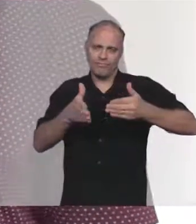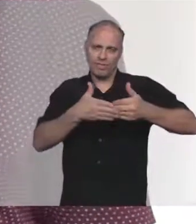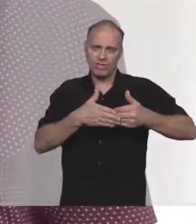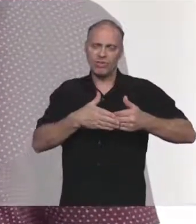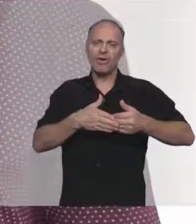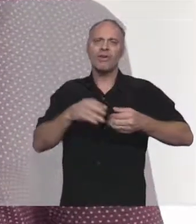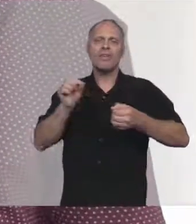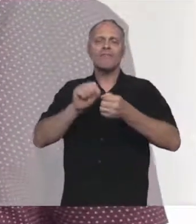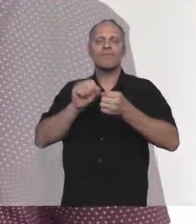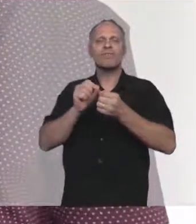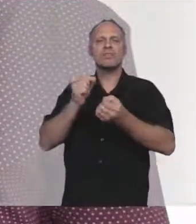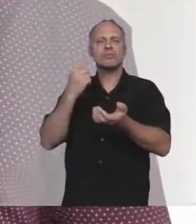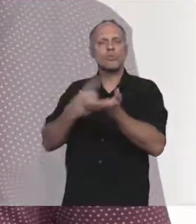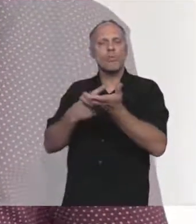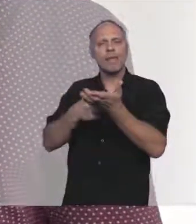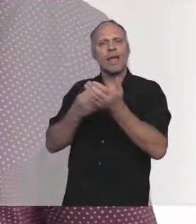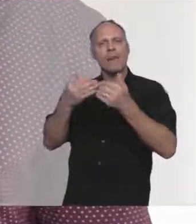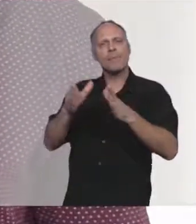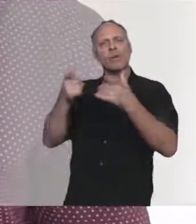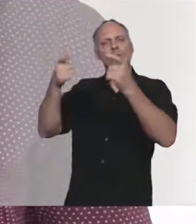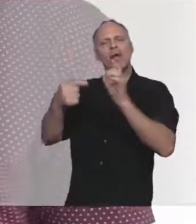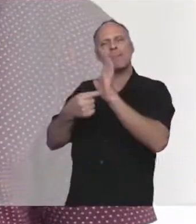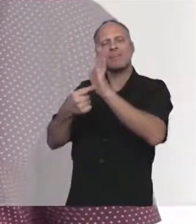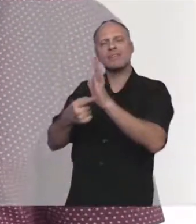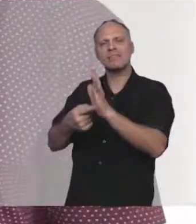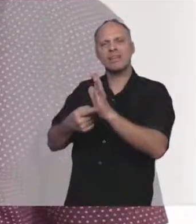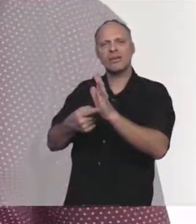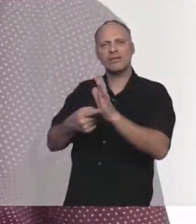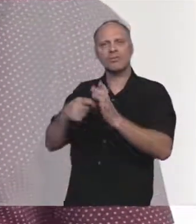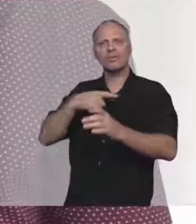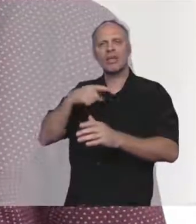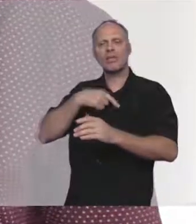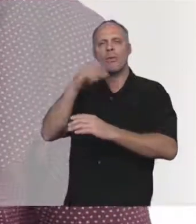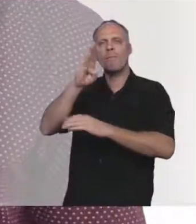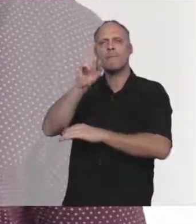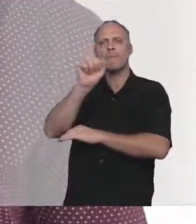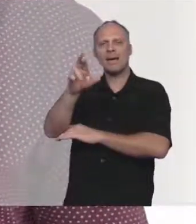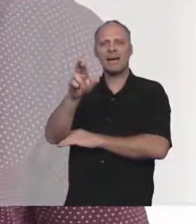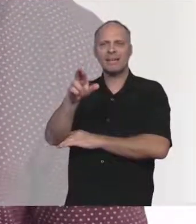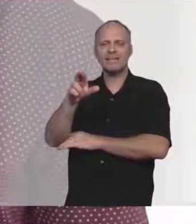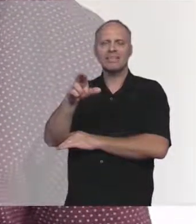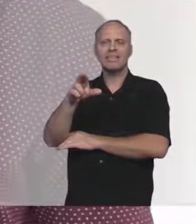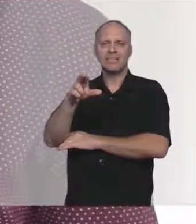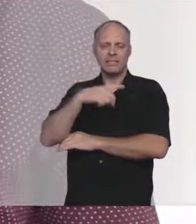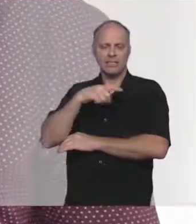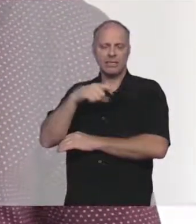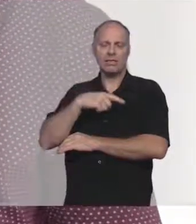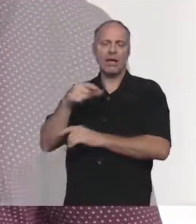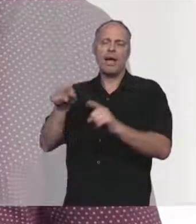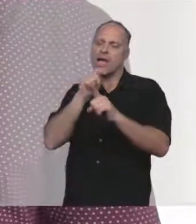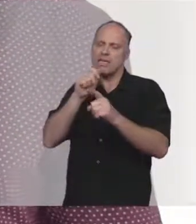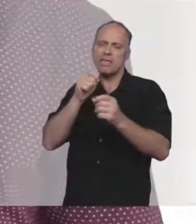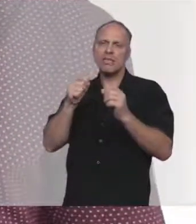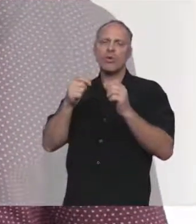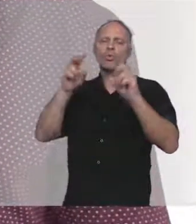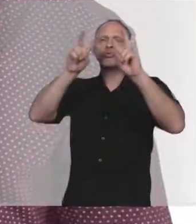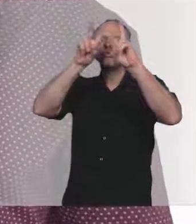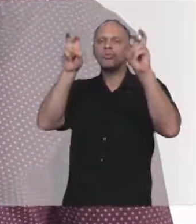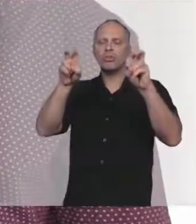em um bar lá na Augusta, na Rua Augusta. E se chamava Amor de Puta, esse trabalho.